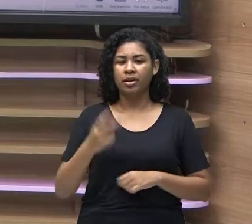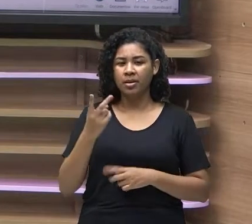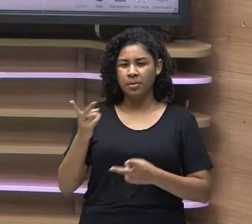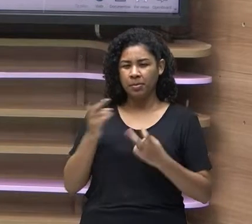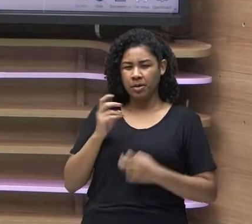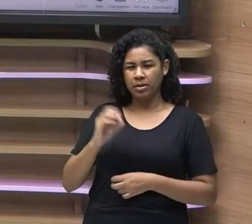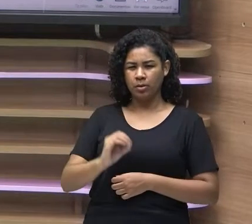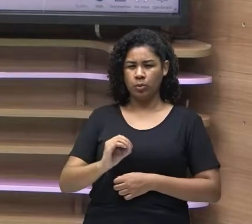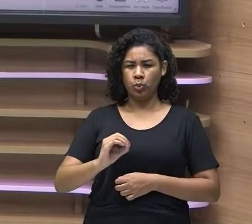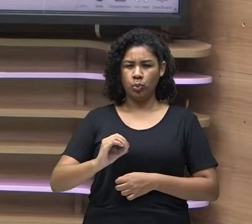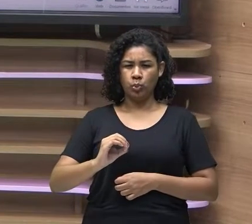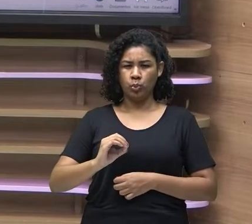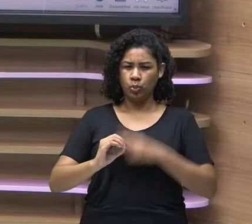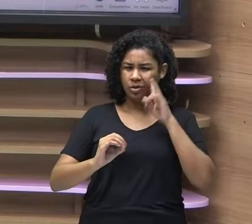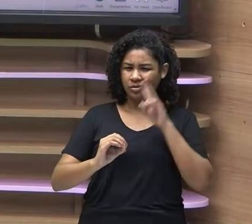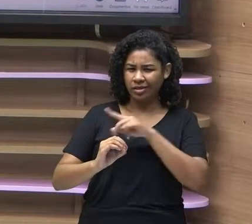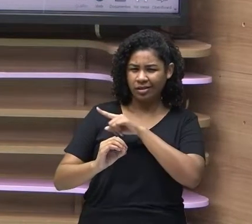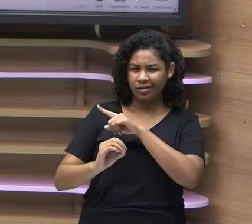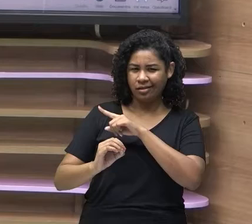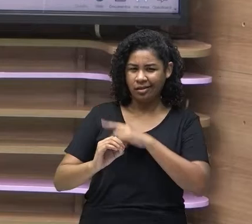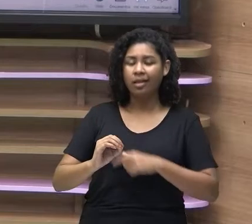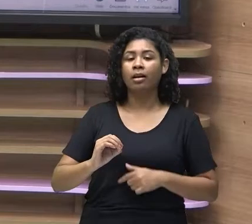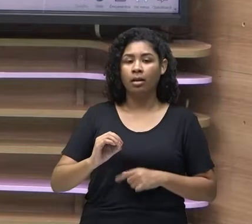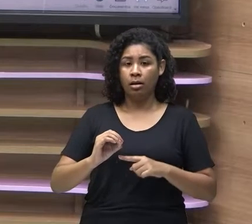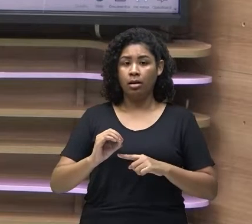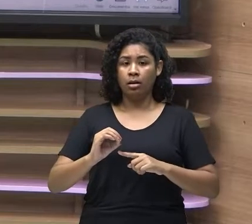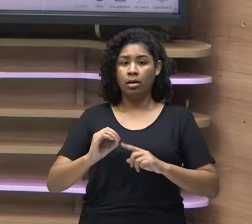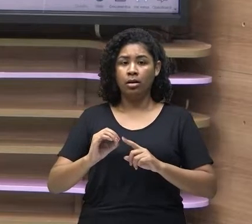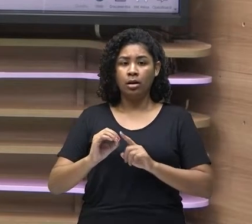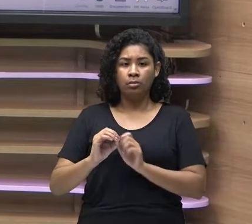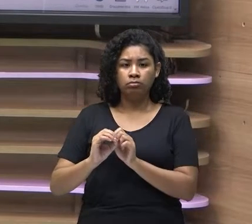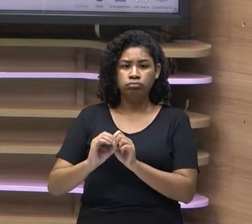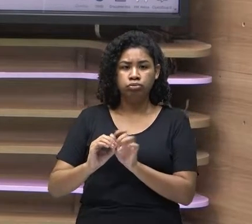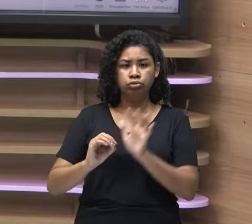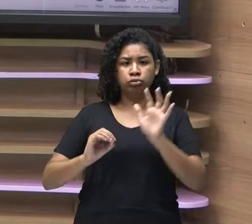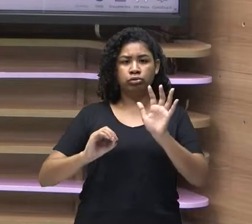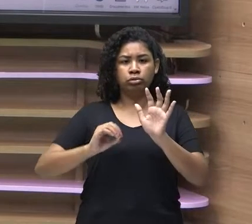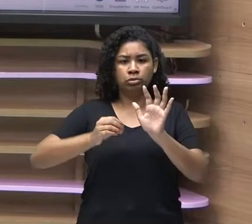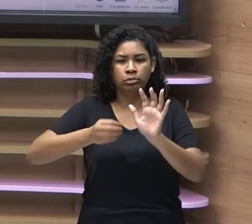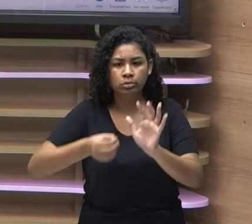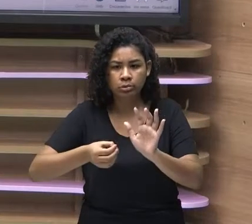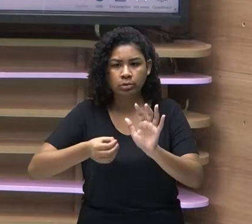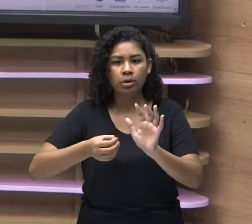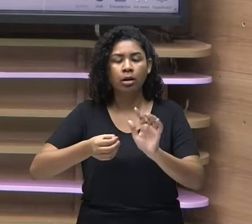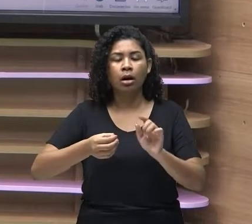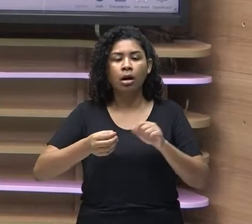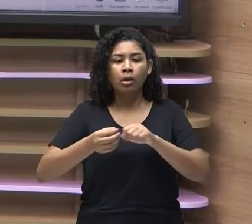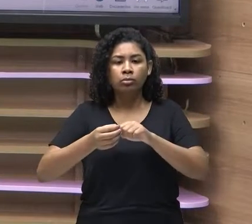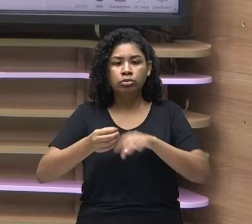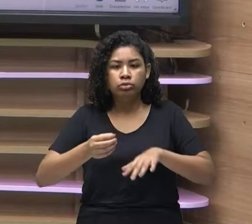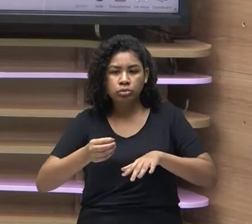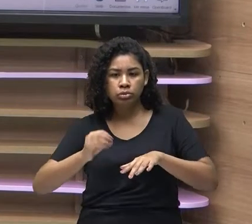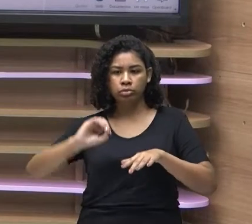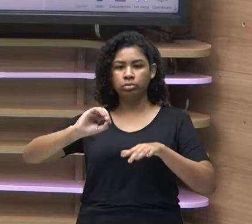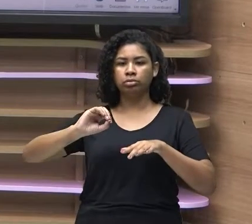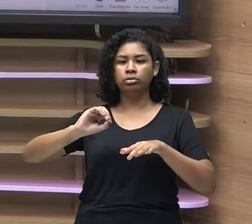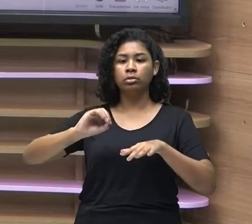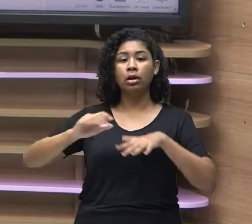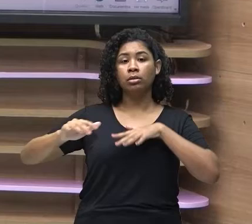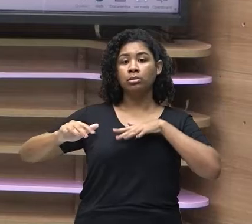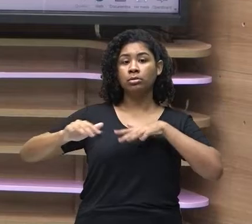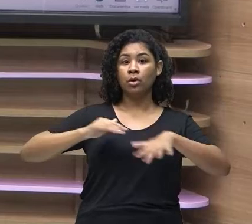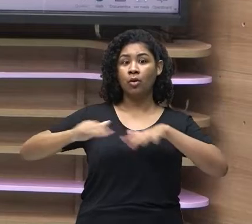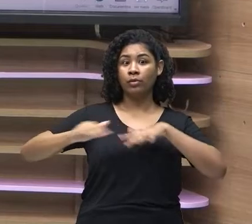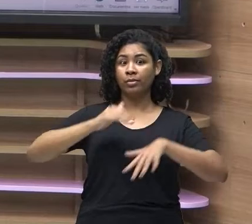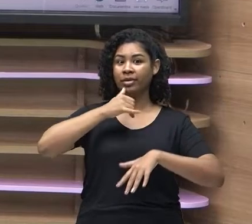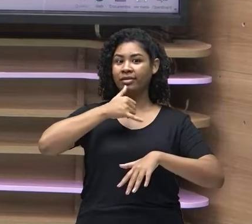rapidinho, essa bolinha ela vai girando devido ao vapor que está saindo dessa estrutura em L. Então, é uma